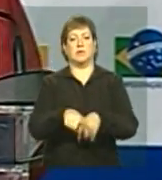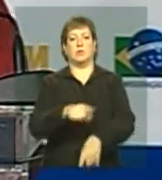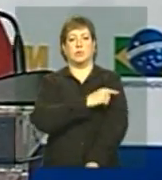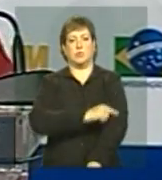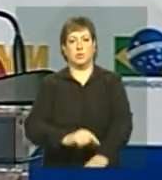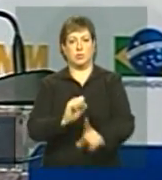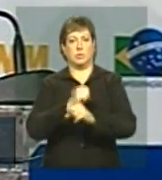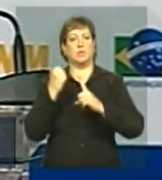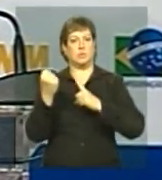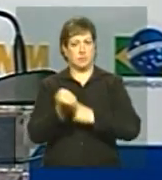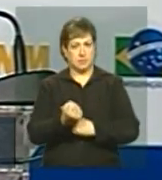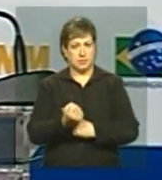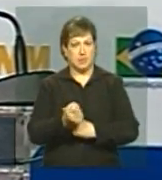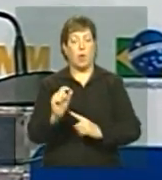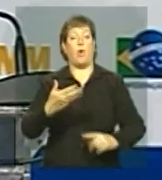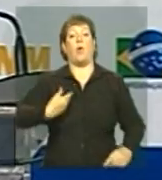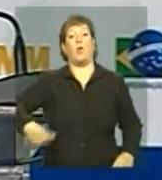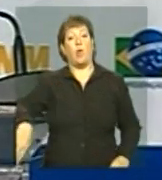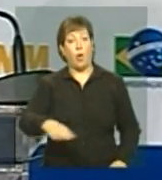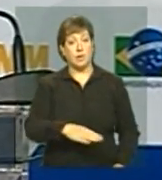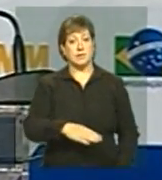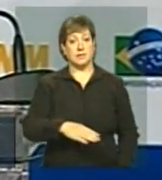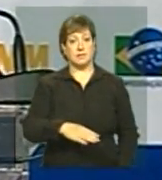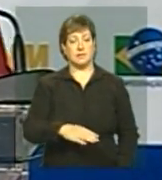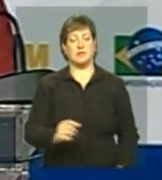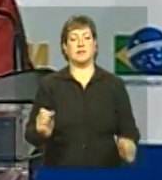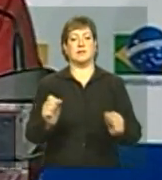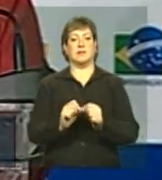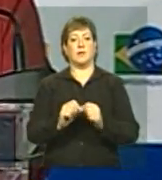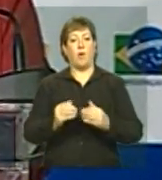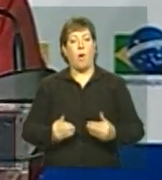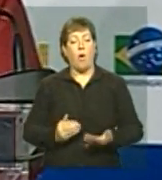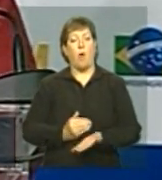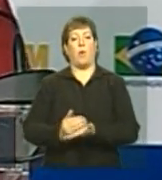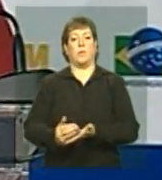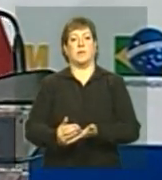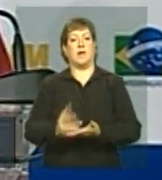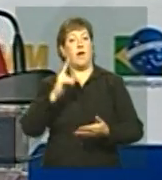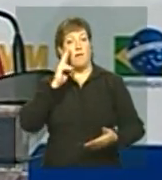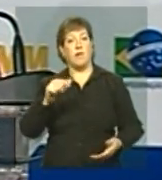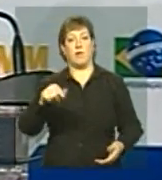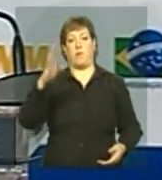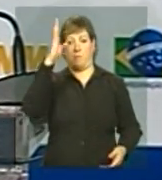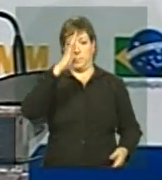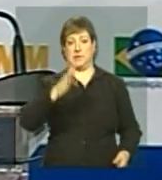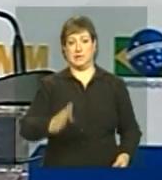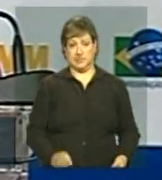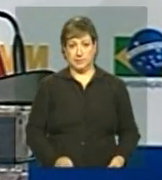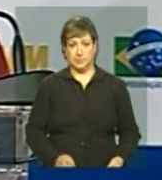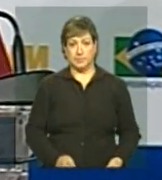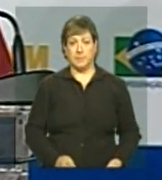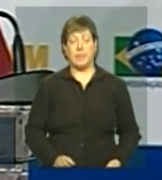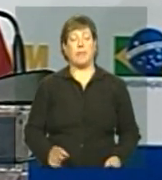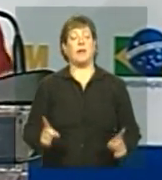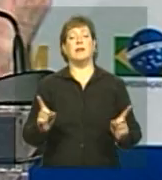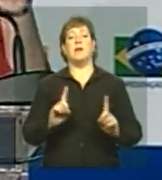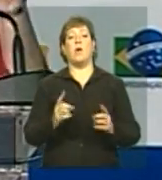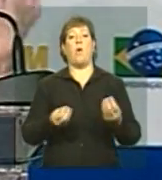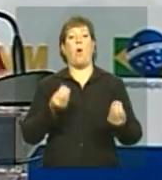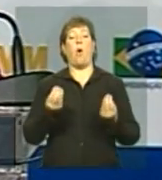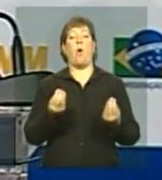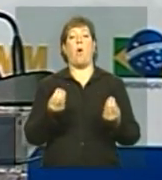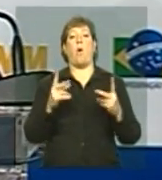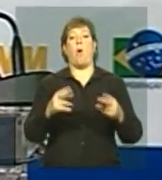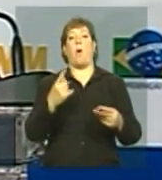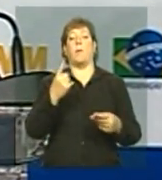social, que nós passamos a olhar o Brasil não como dois Brasis, um